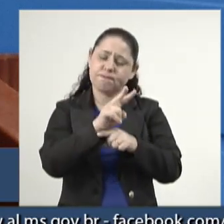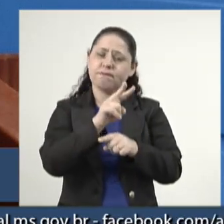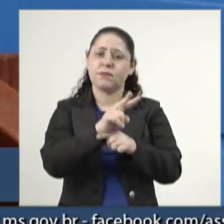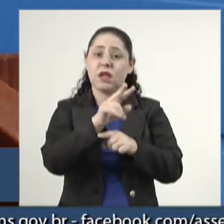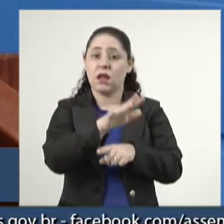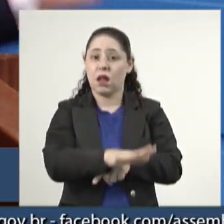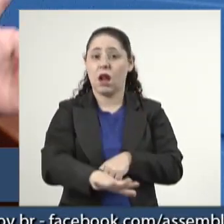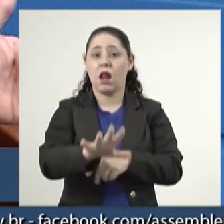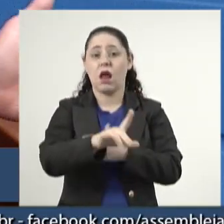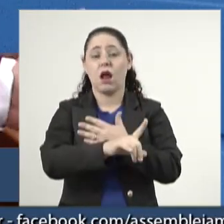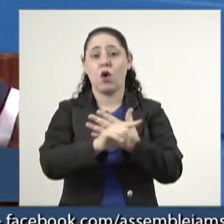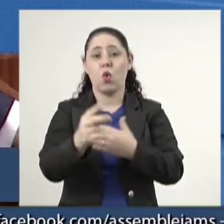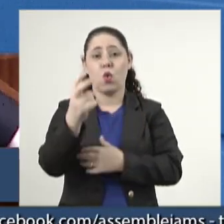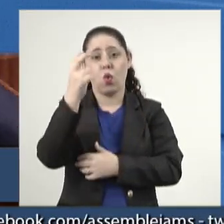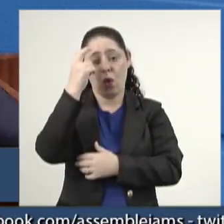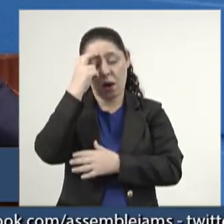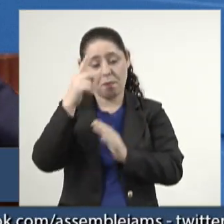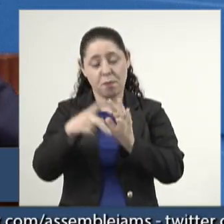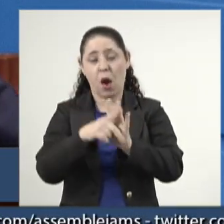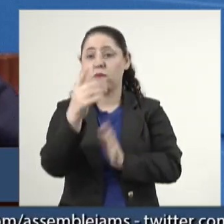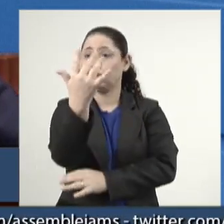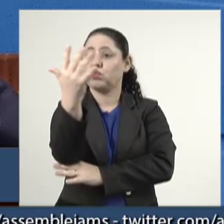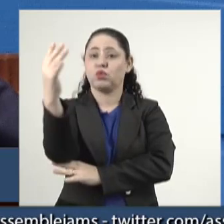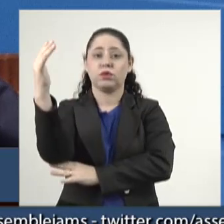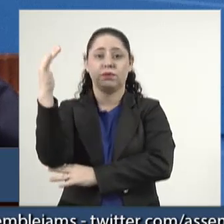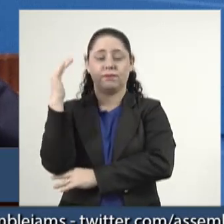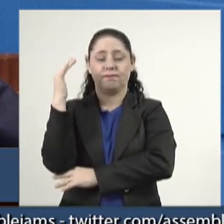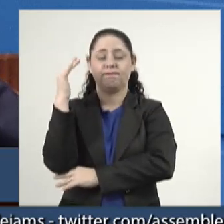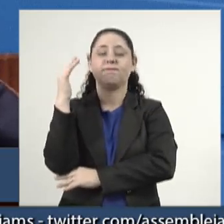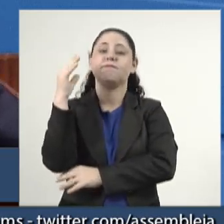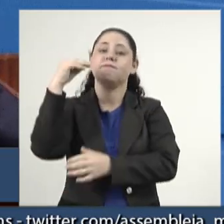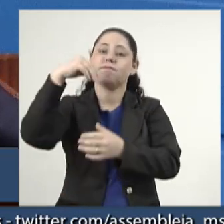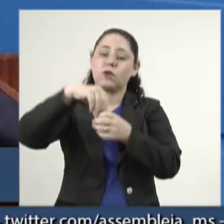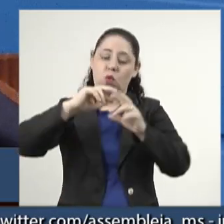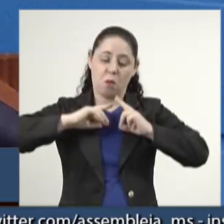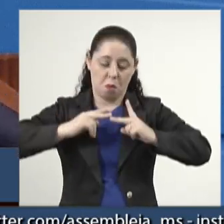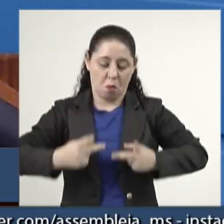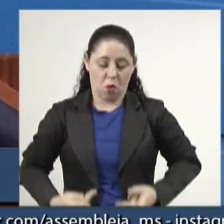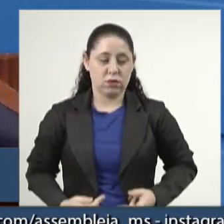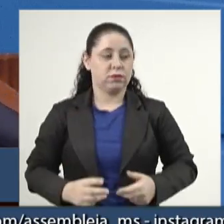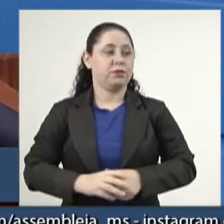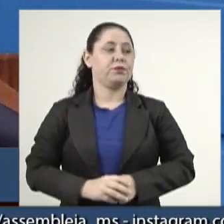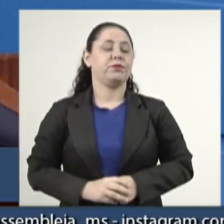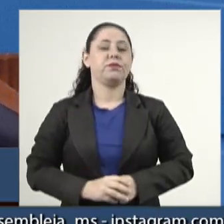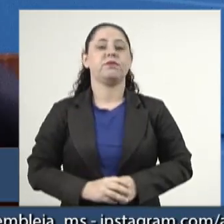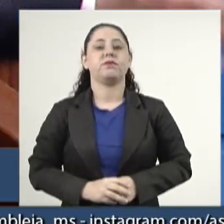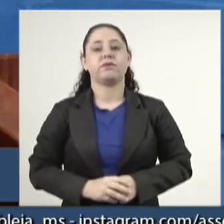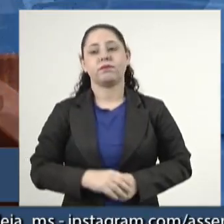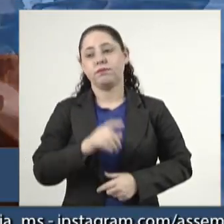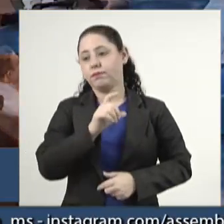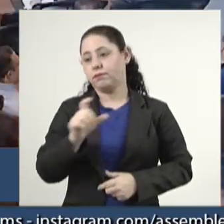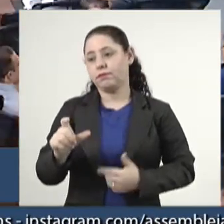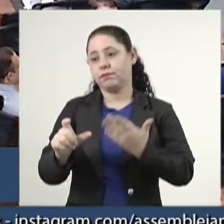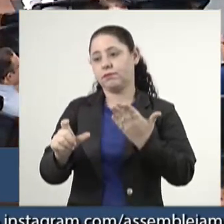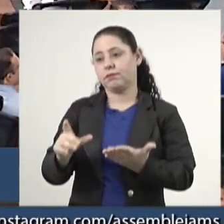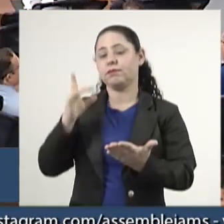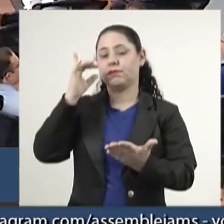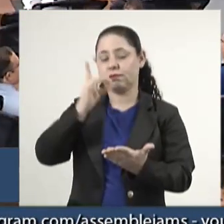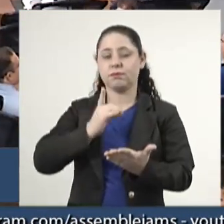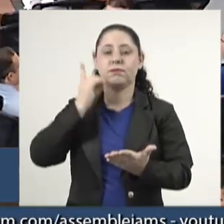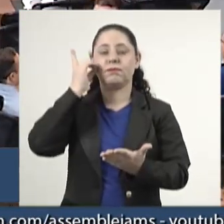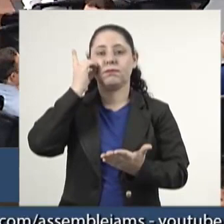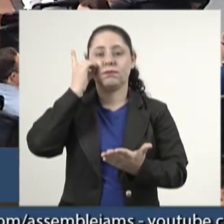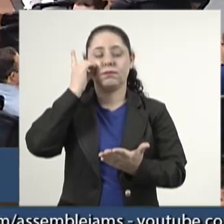é um patrimônio natural do Brasil e da humanidade. Concedo uma parte ao meu